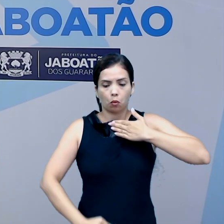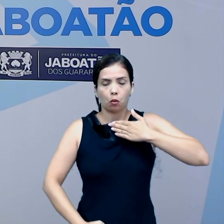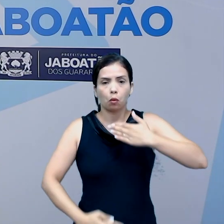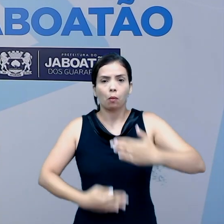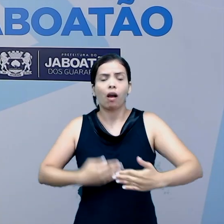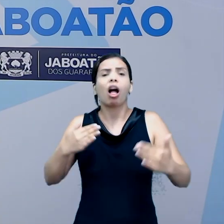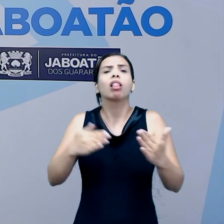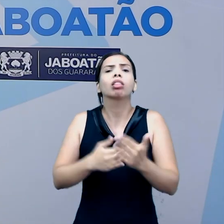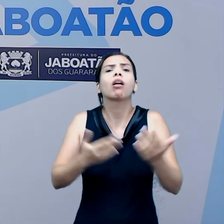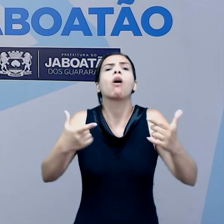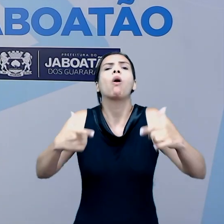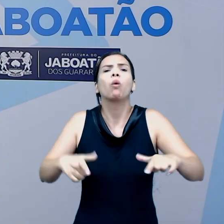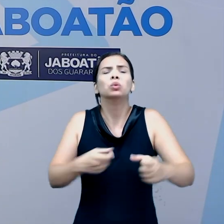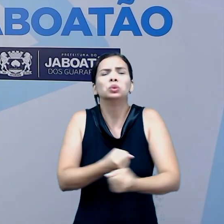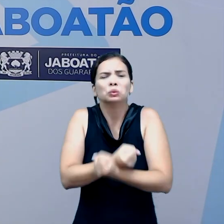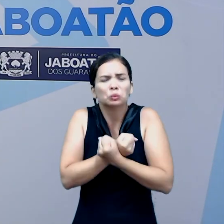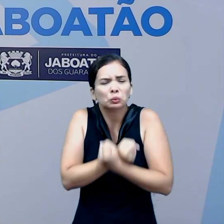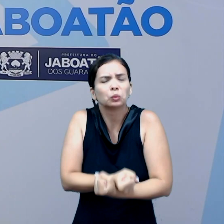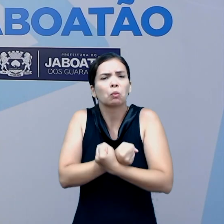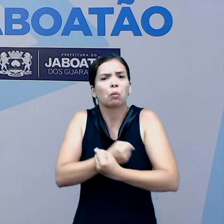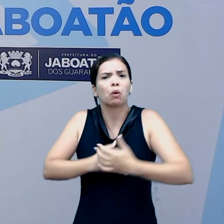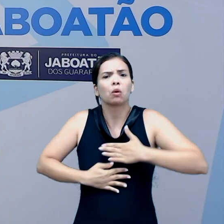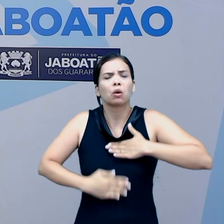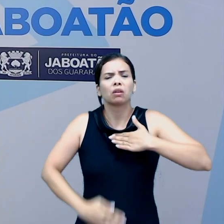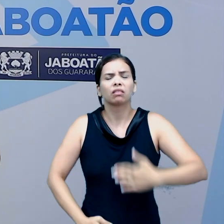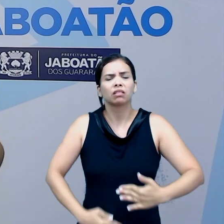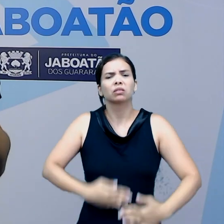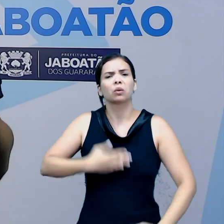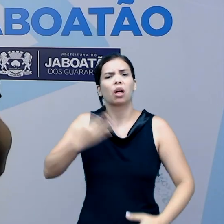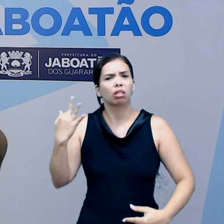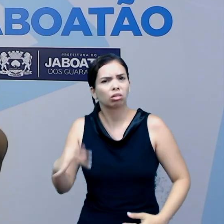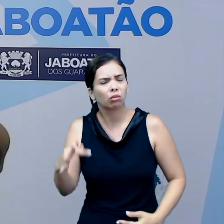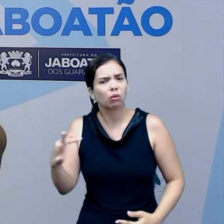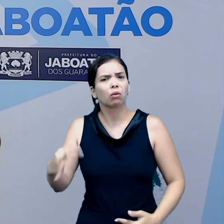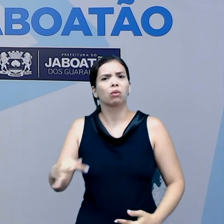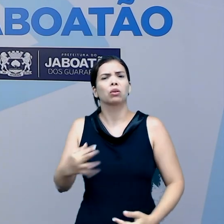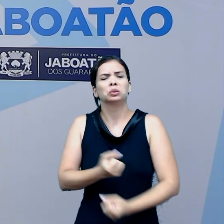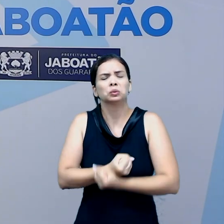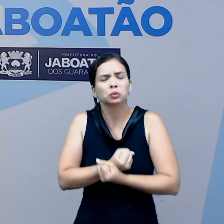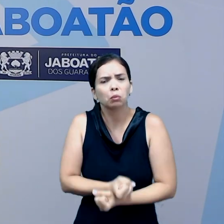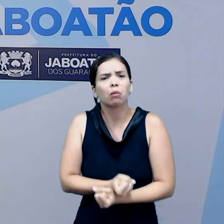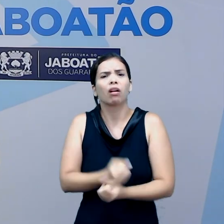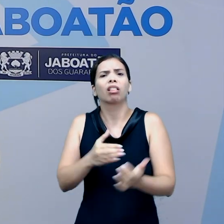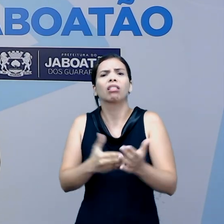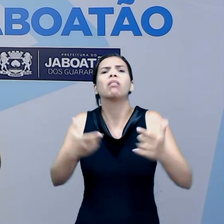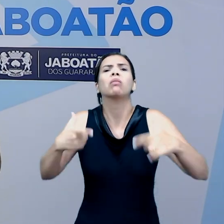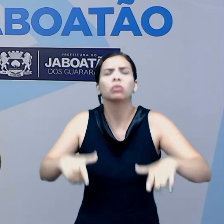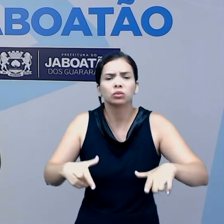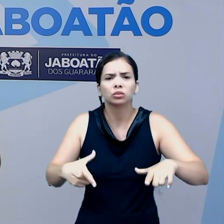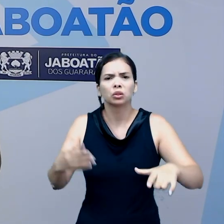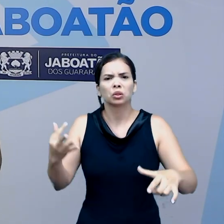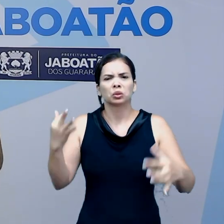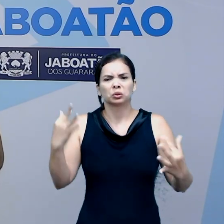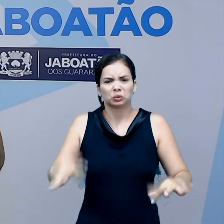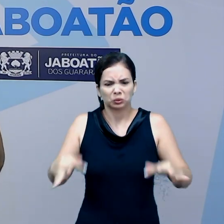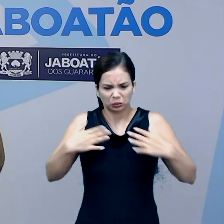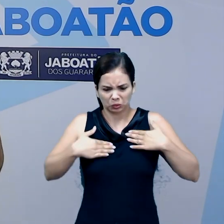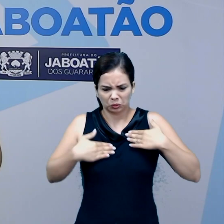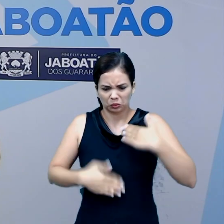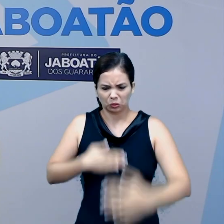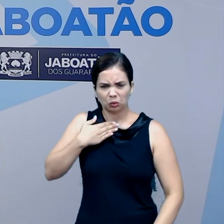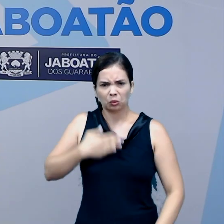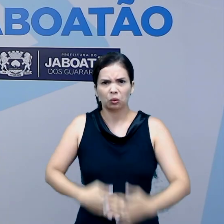é o limite que o corpo suporta limite da dor essa dor física ou emocional e